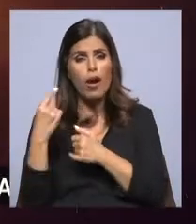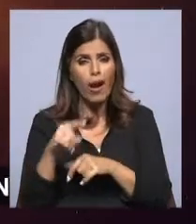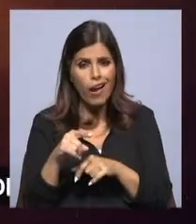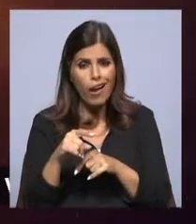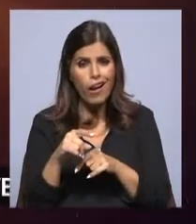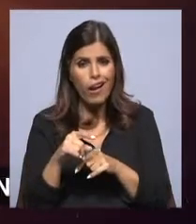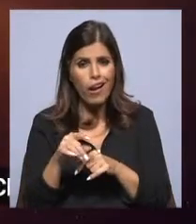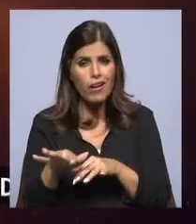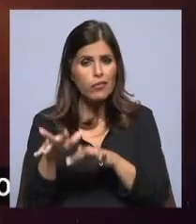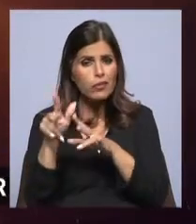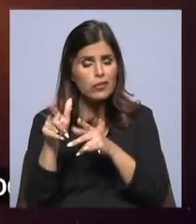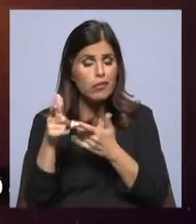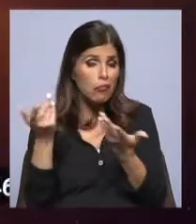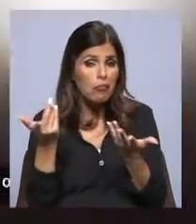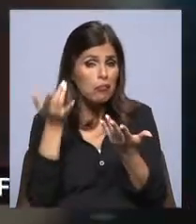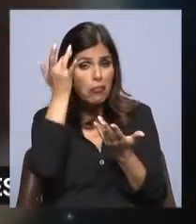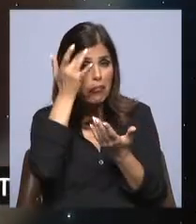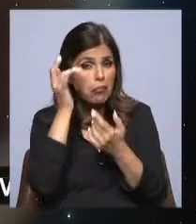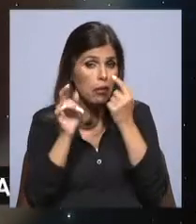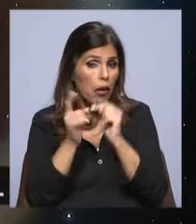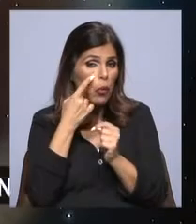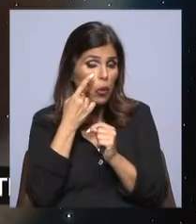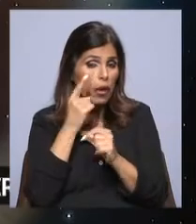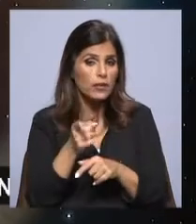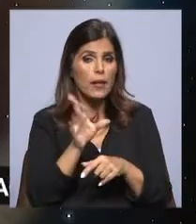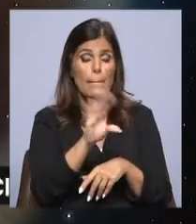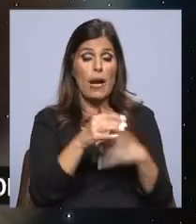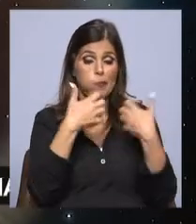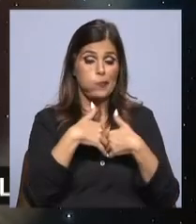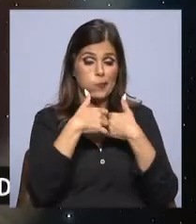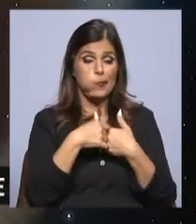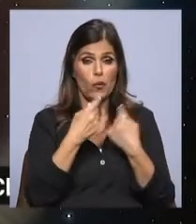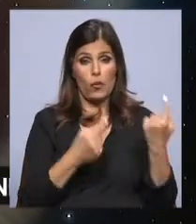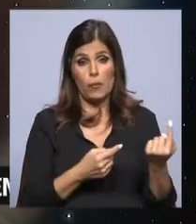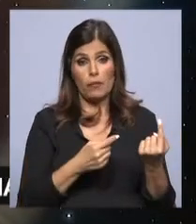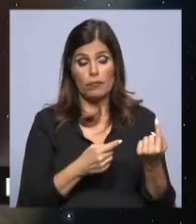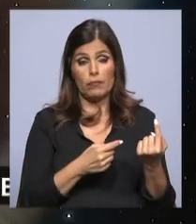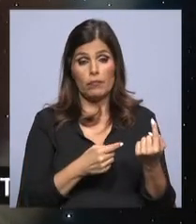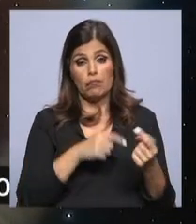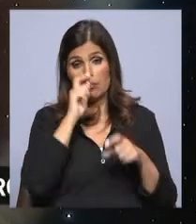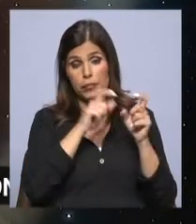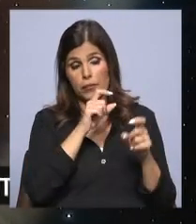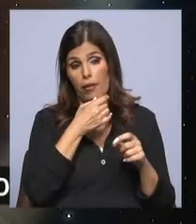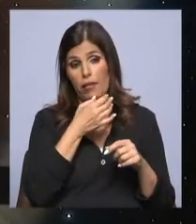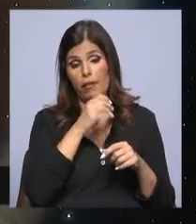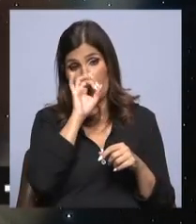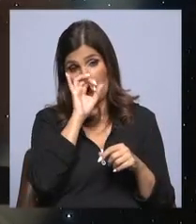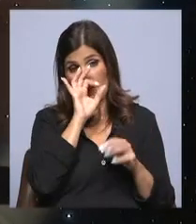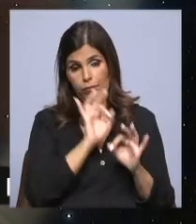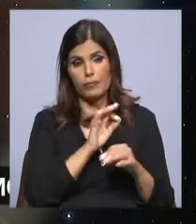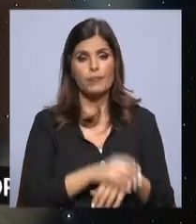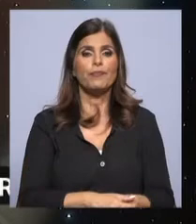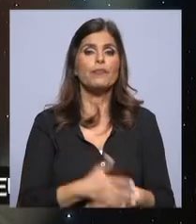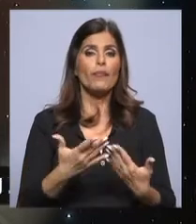evolução teórica que nós conhecemos. E, portanto, é mais um mistério que os astrónomos acham absolutamente deliciosos.